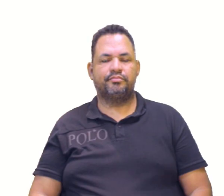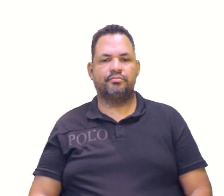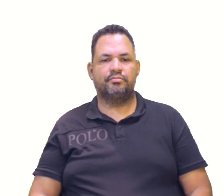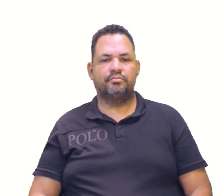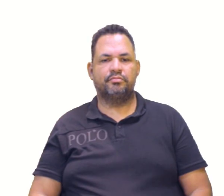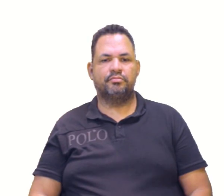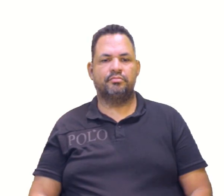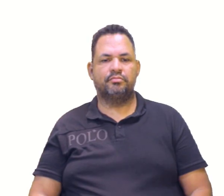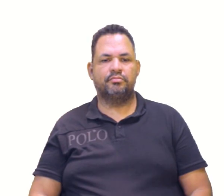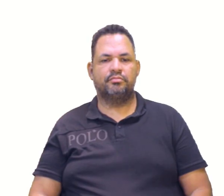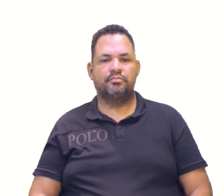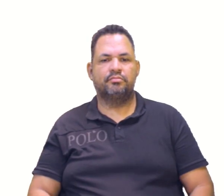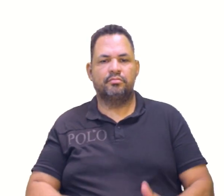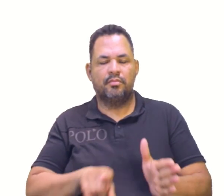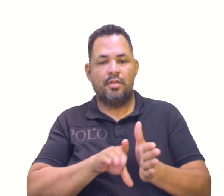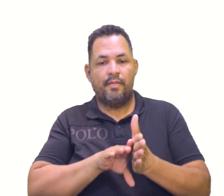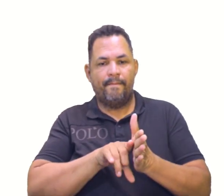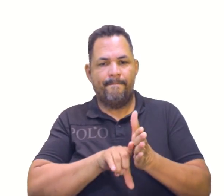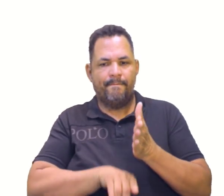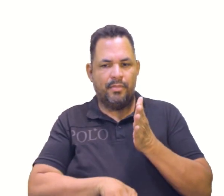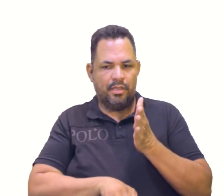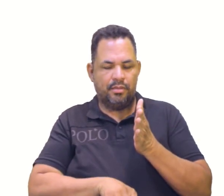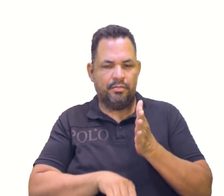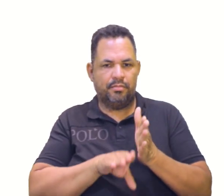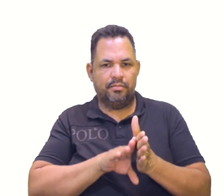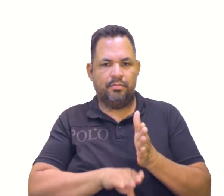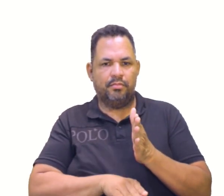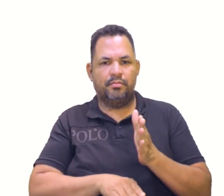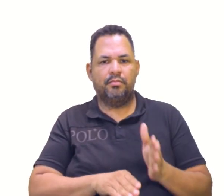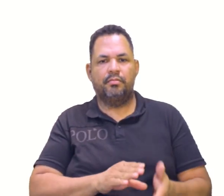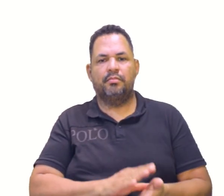colocar. Menos, né? Tem um menos aqui. Menos